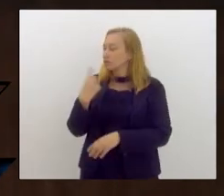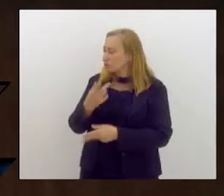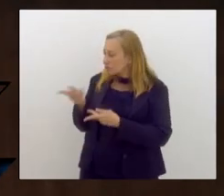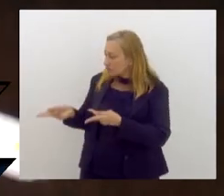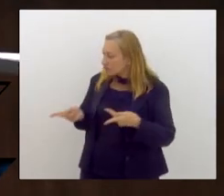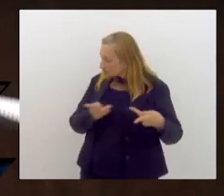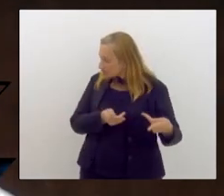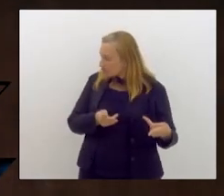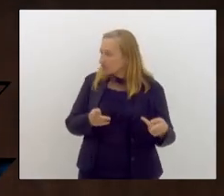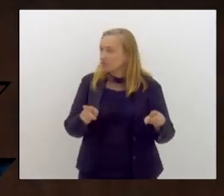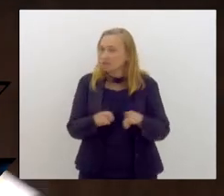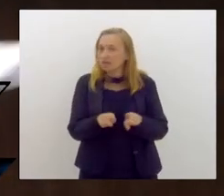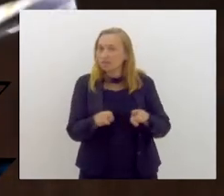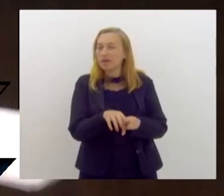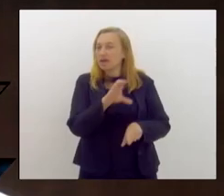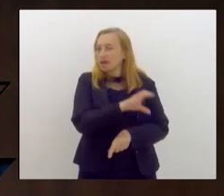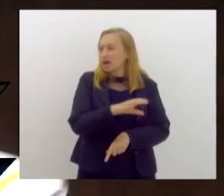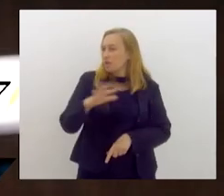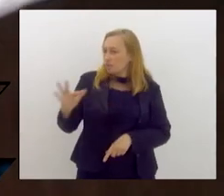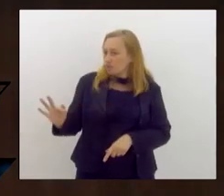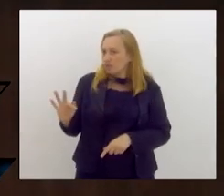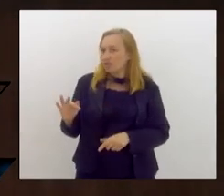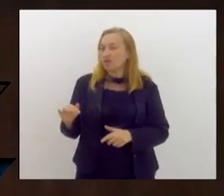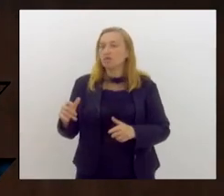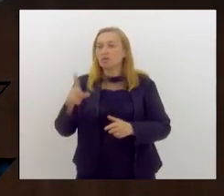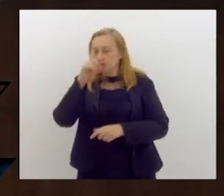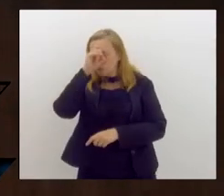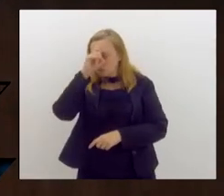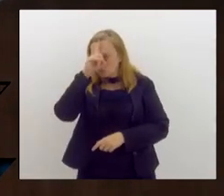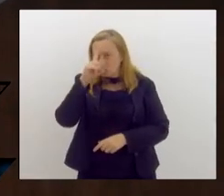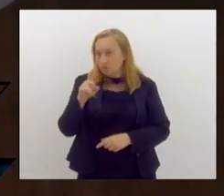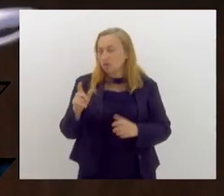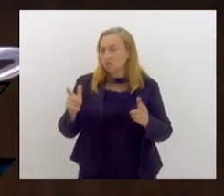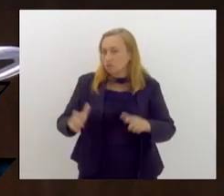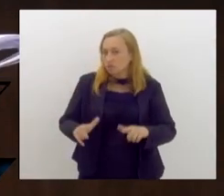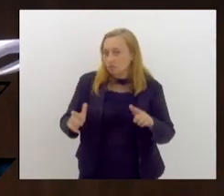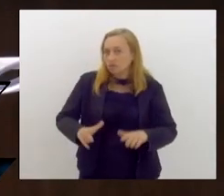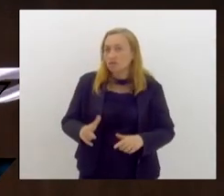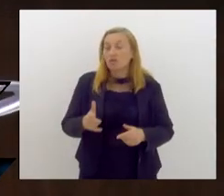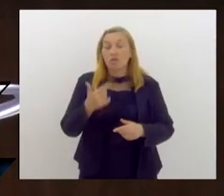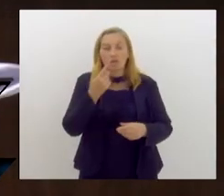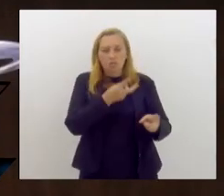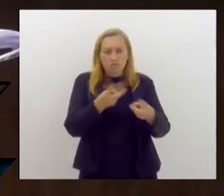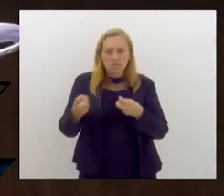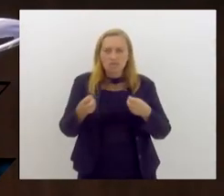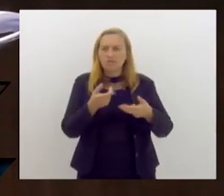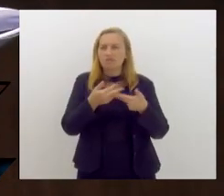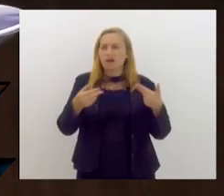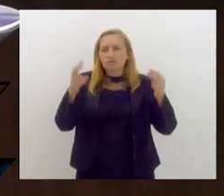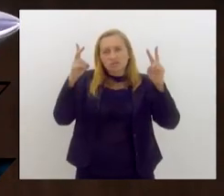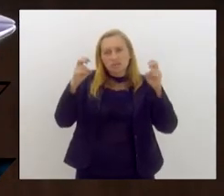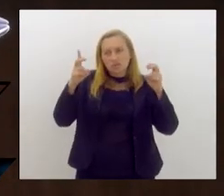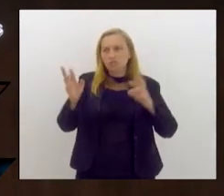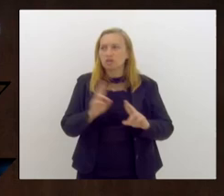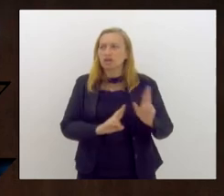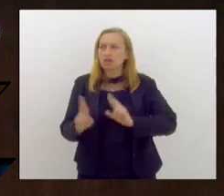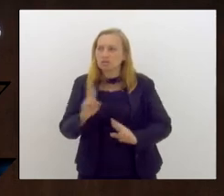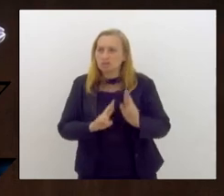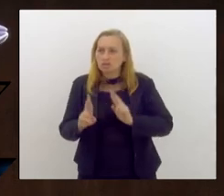visita a Cabo Frio, aquela unidade, né? Nós verificamos várias questões